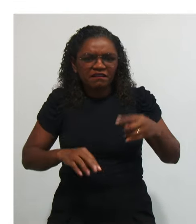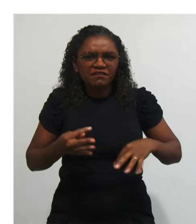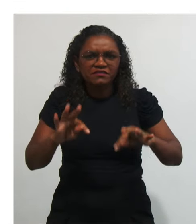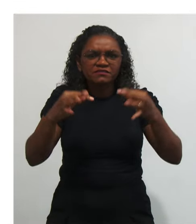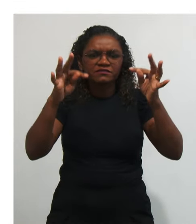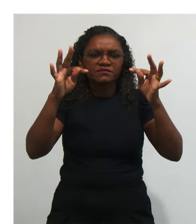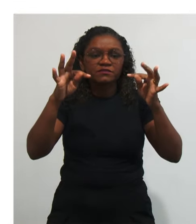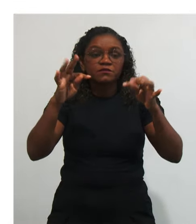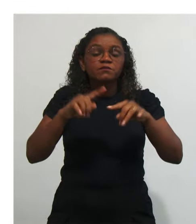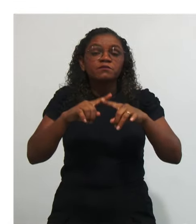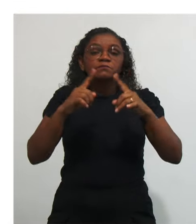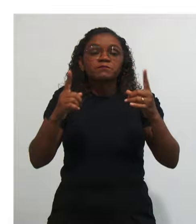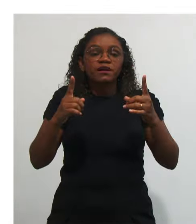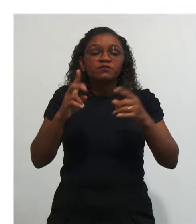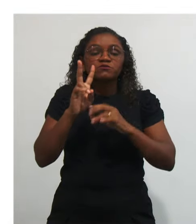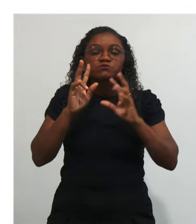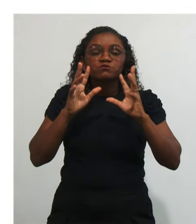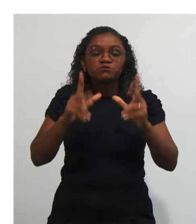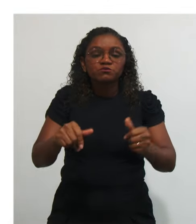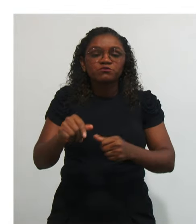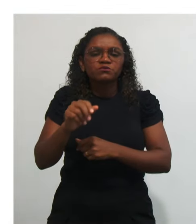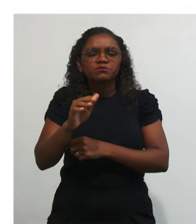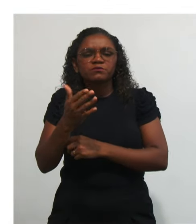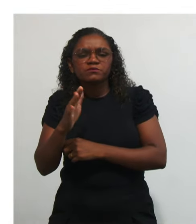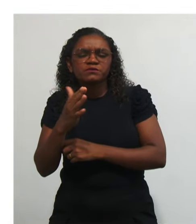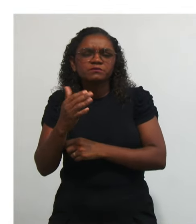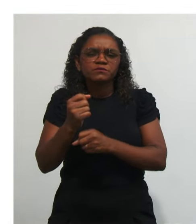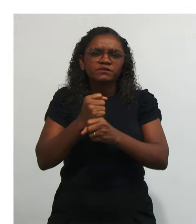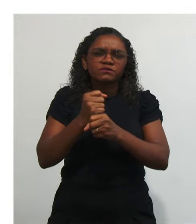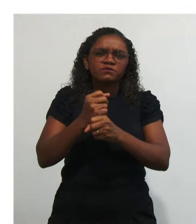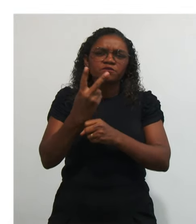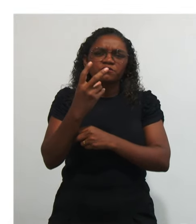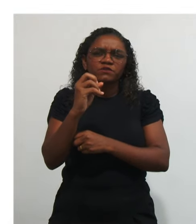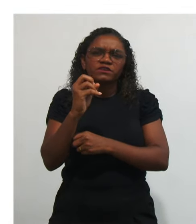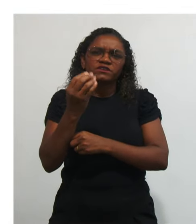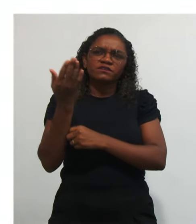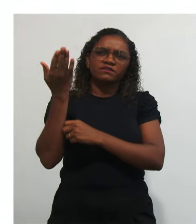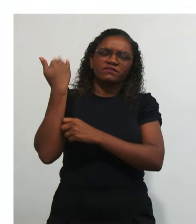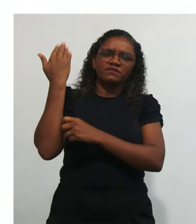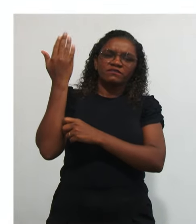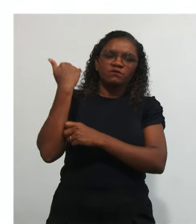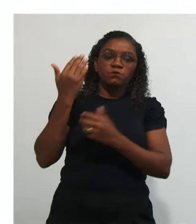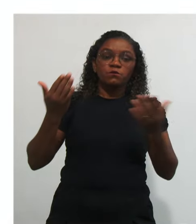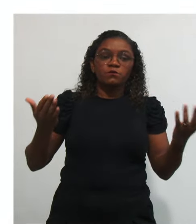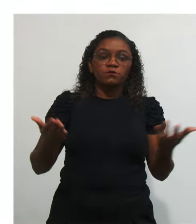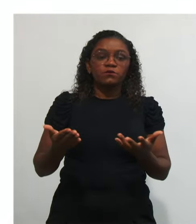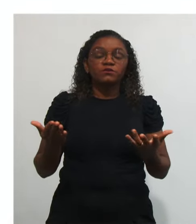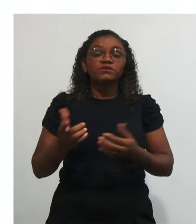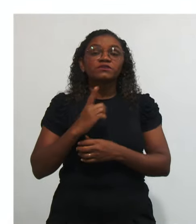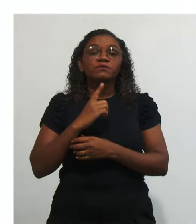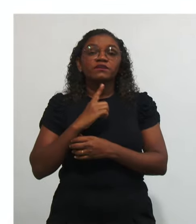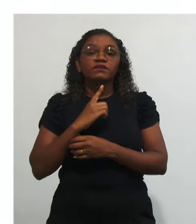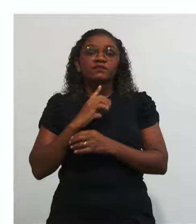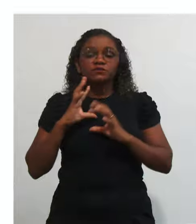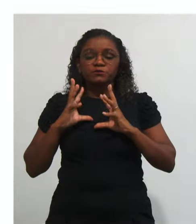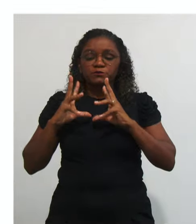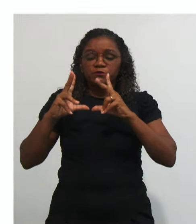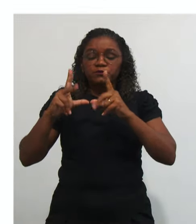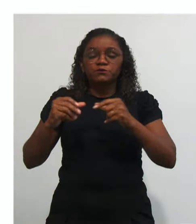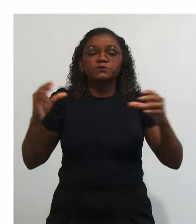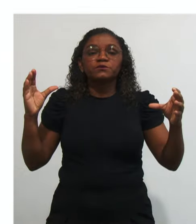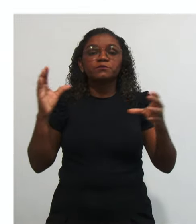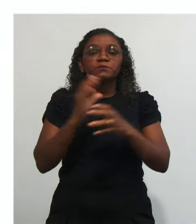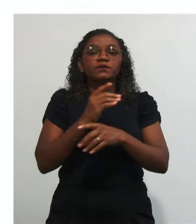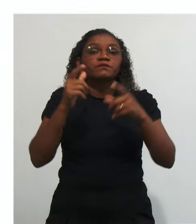tudo isso que ele carregava aí por volta de 20 anos atrás hoje nós carregamos então no nosso